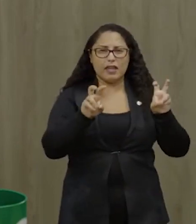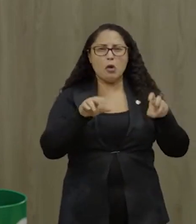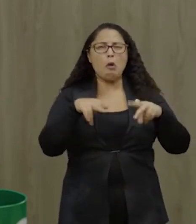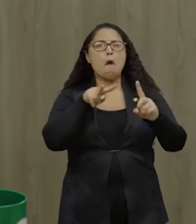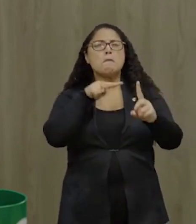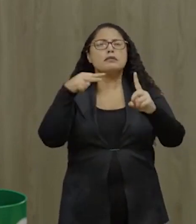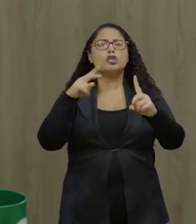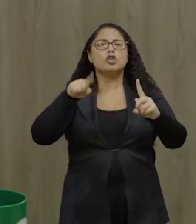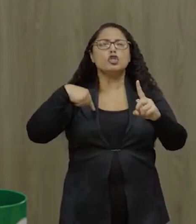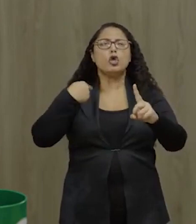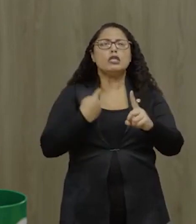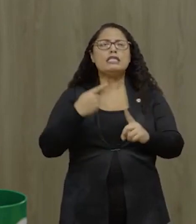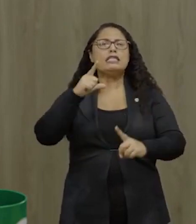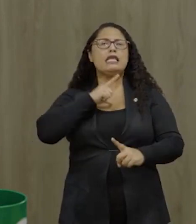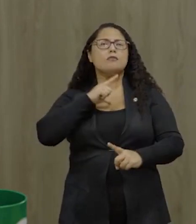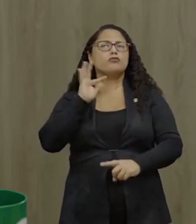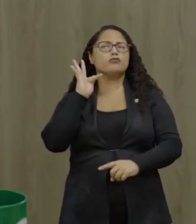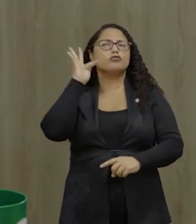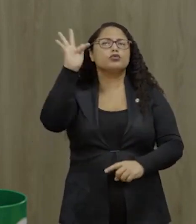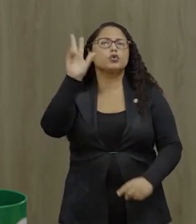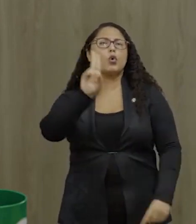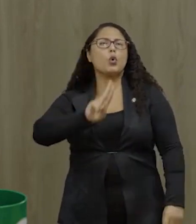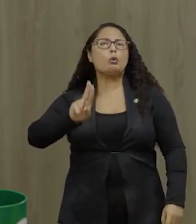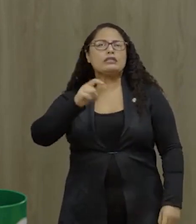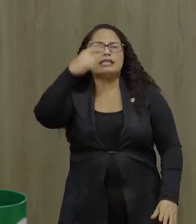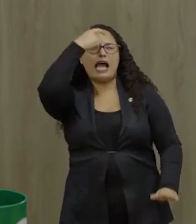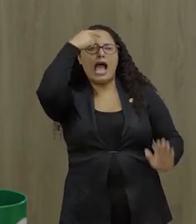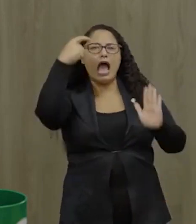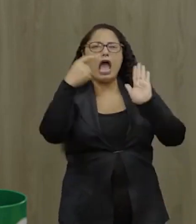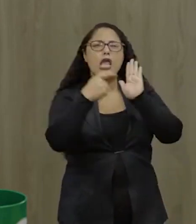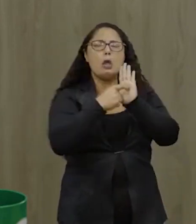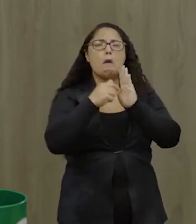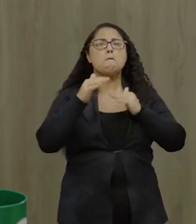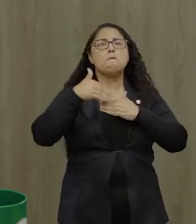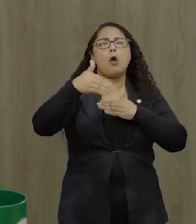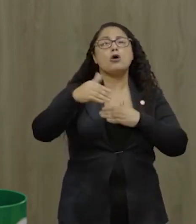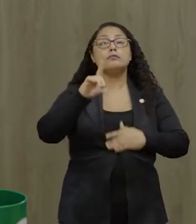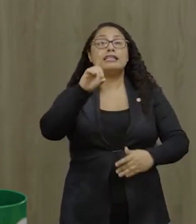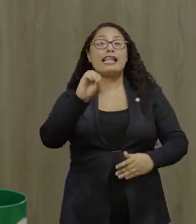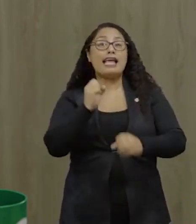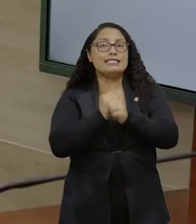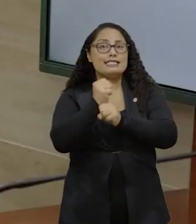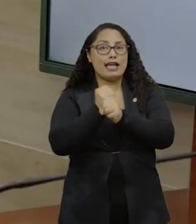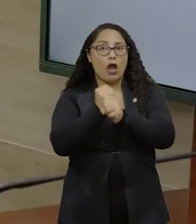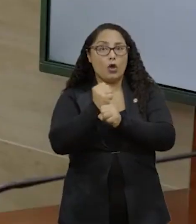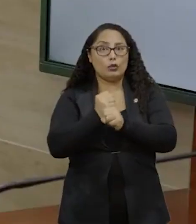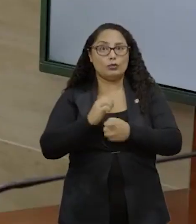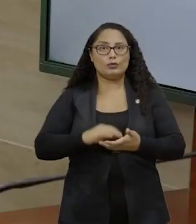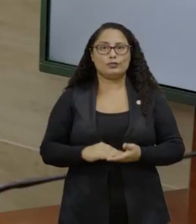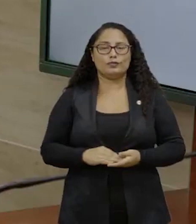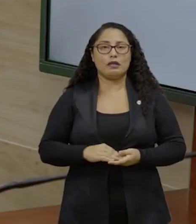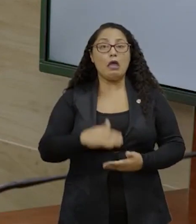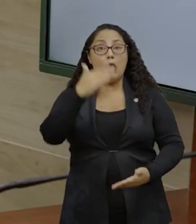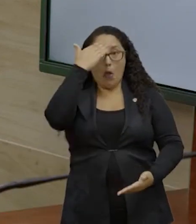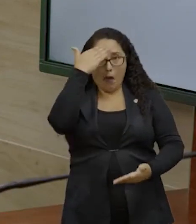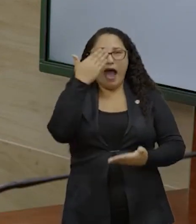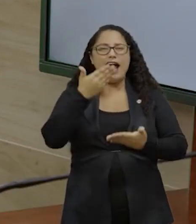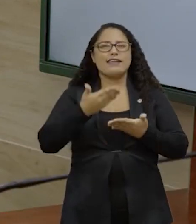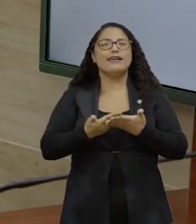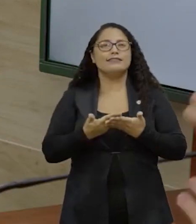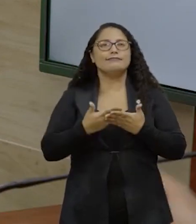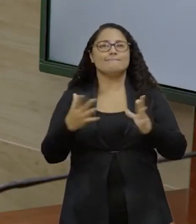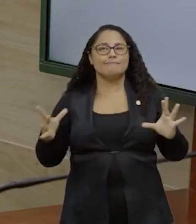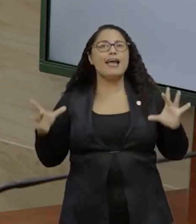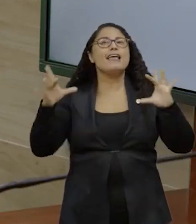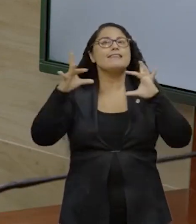Que perspectivas que a gente tem para o futuro usando IA, sei lá, para os próximos 10 anos? Eu acredito que seja